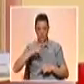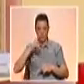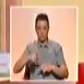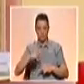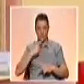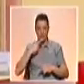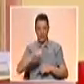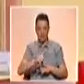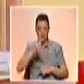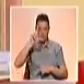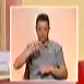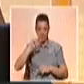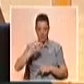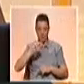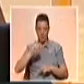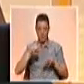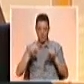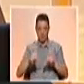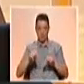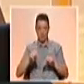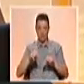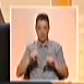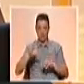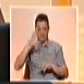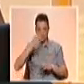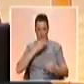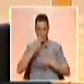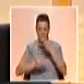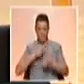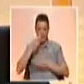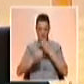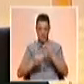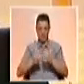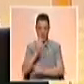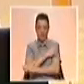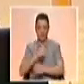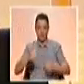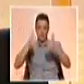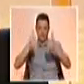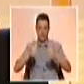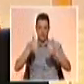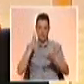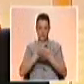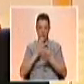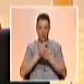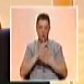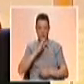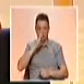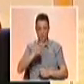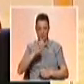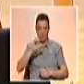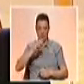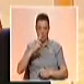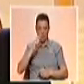que estão os outros rios também. Queria só acrescentar aqui, porque nós estamos aqui a falar também da questão urbana, não é? Já agora só aqui uma parte, a Quercus também